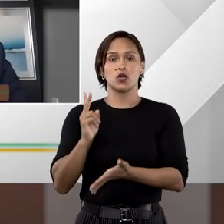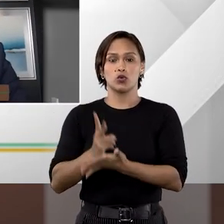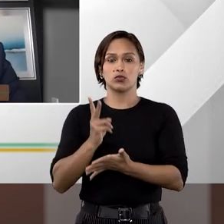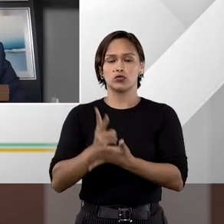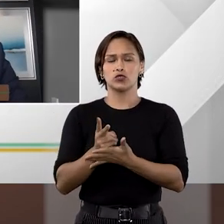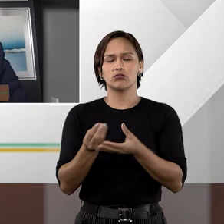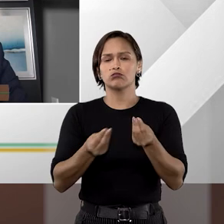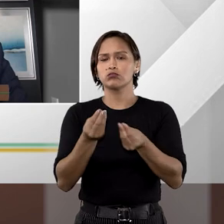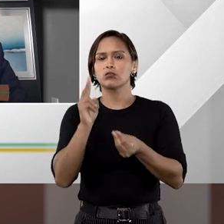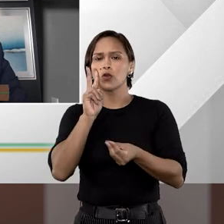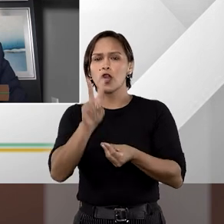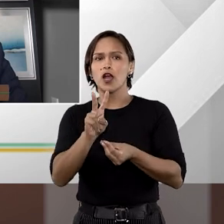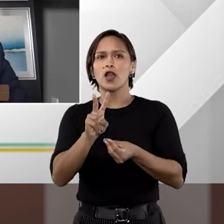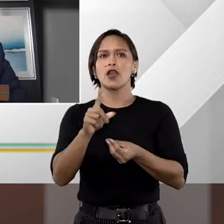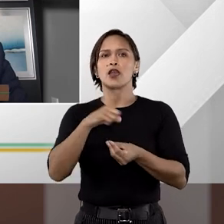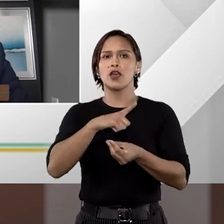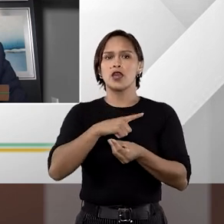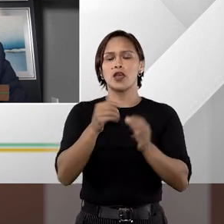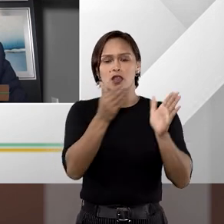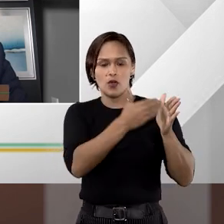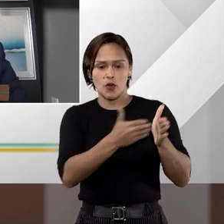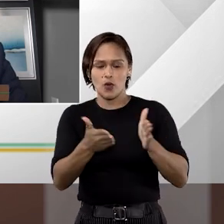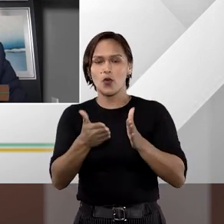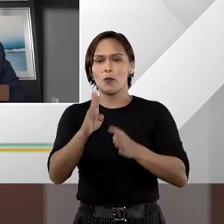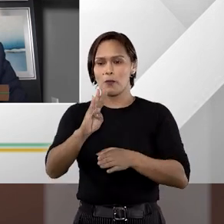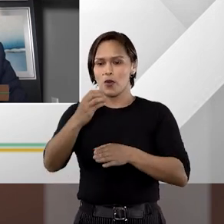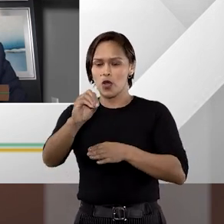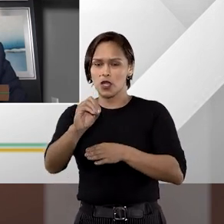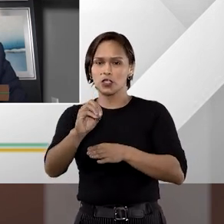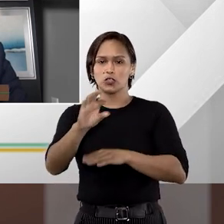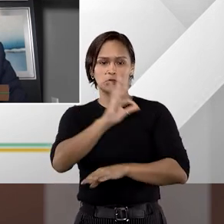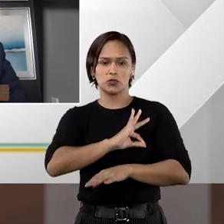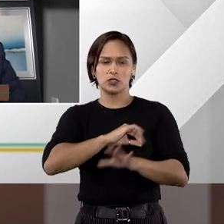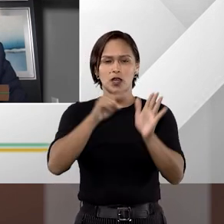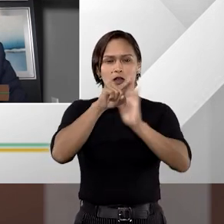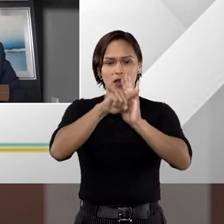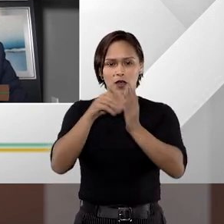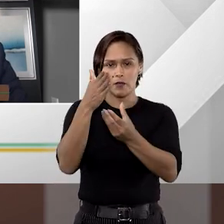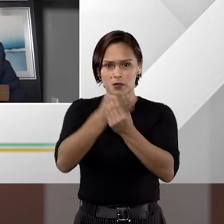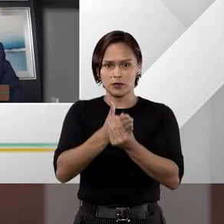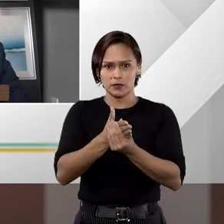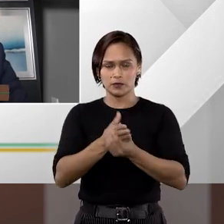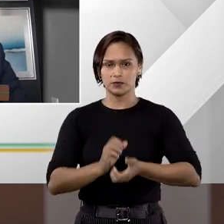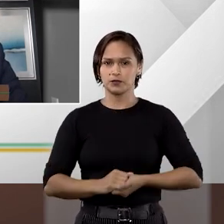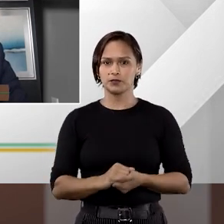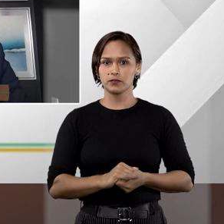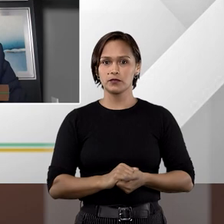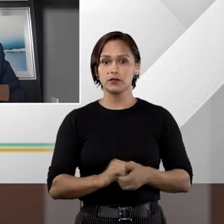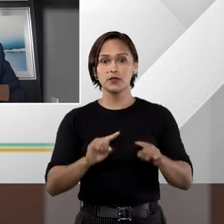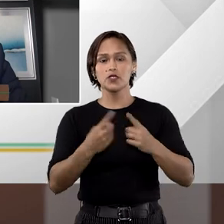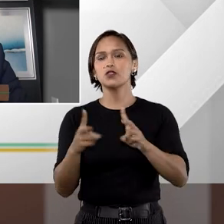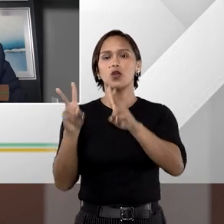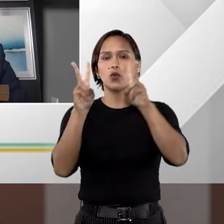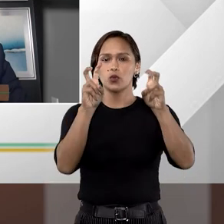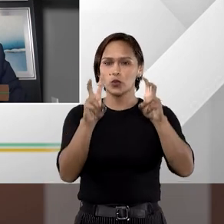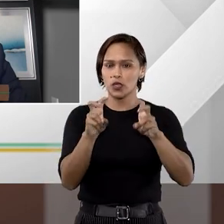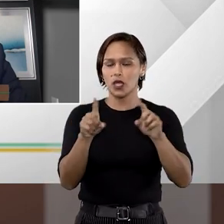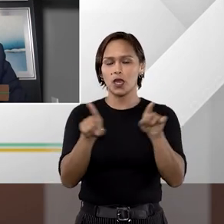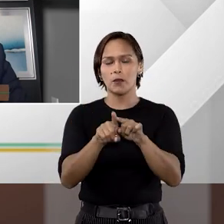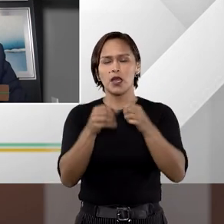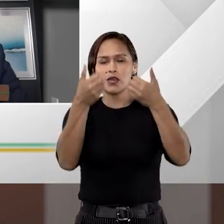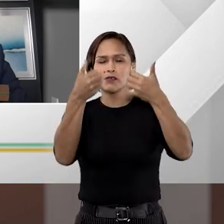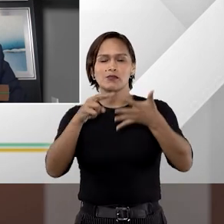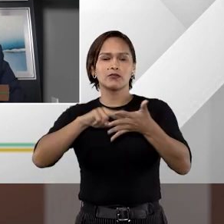circunstanciado podemos dizer que ele é o inquérito policial dos processos apreciados no jecrim o termo